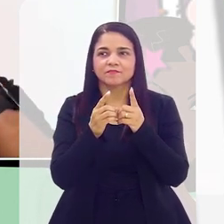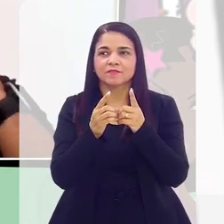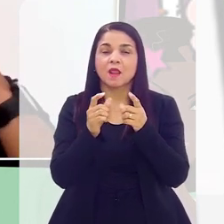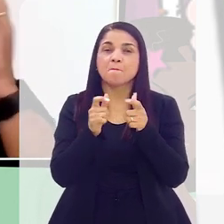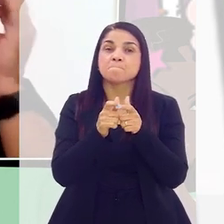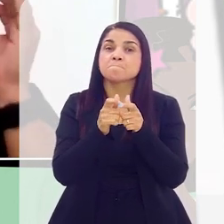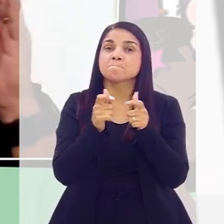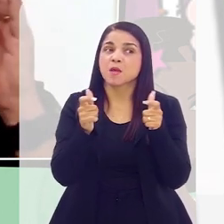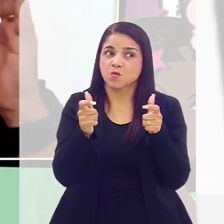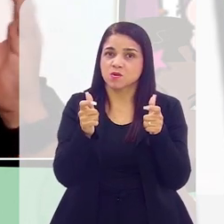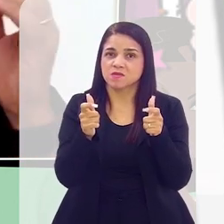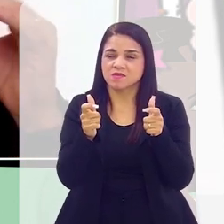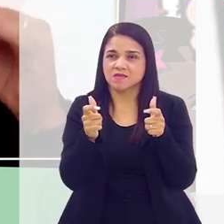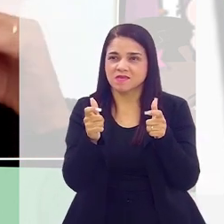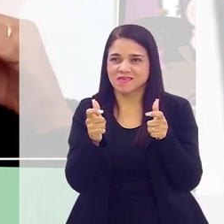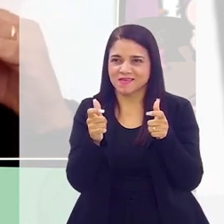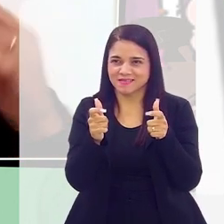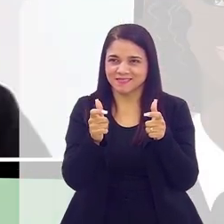fizeram.